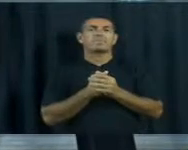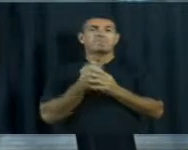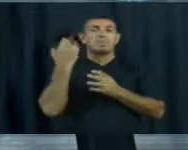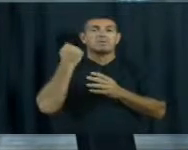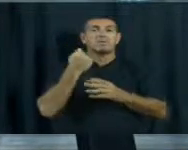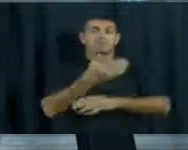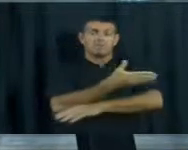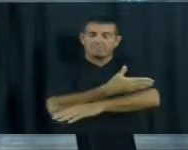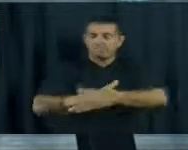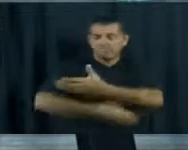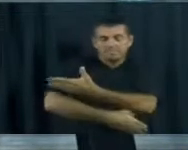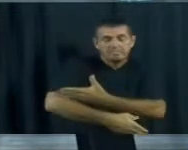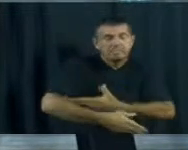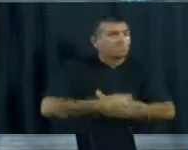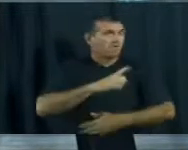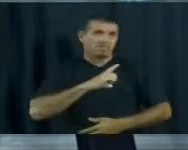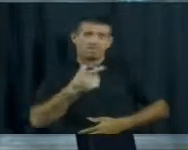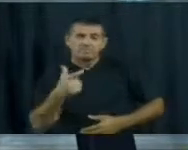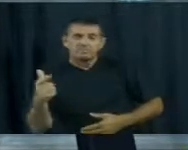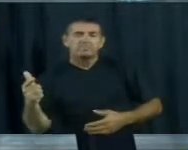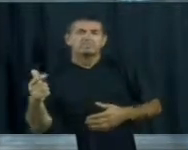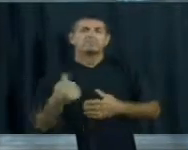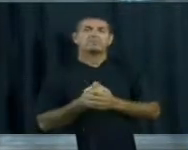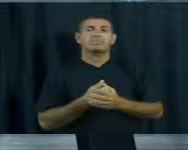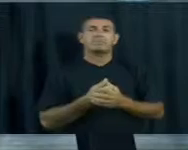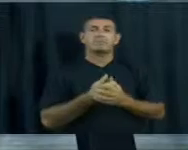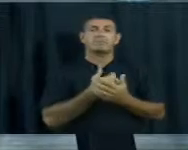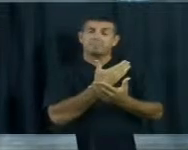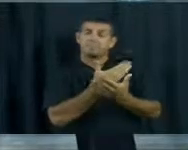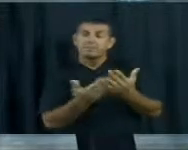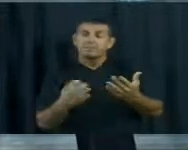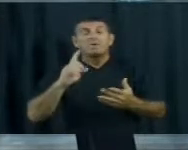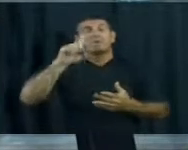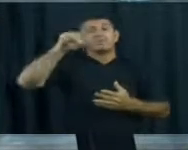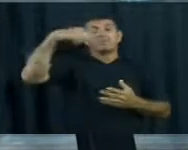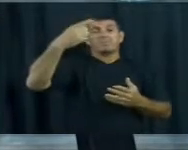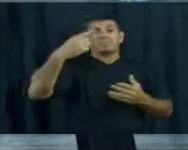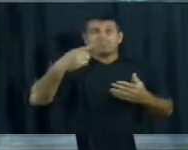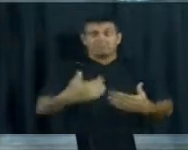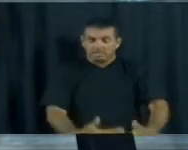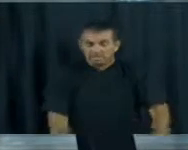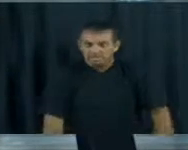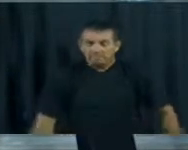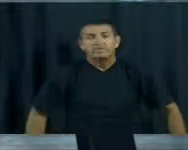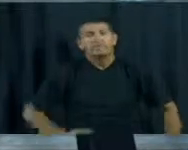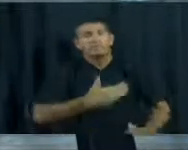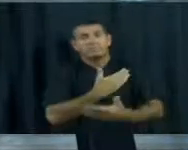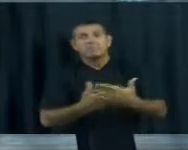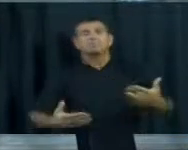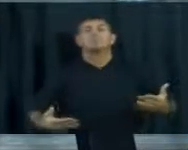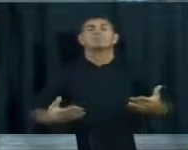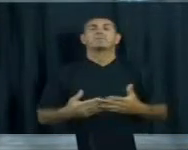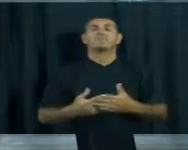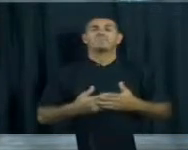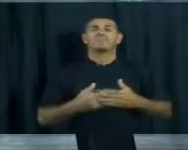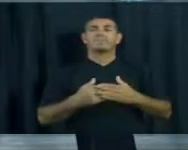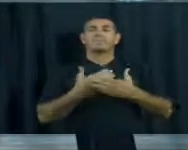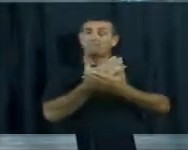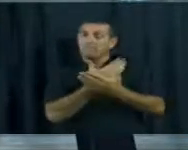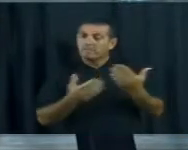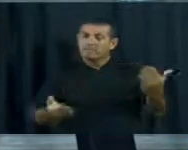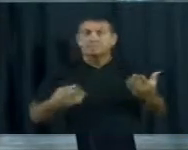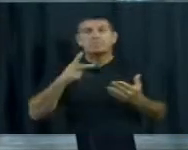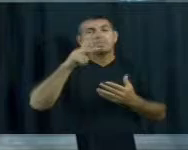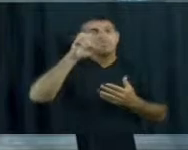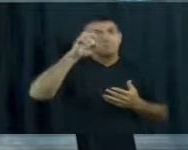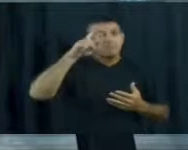nos membros superiores e que logo após ele teve um problema nos membros inferiores.